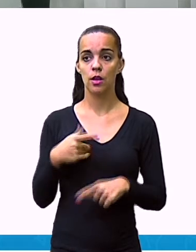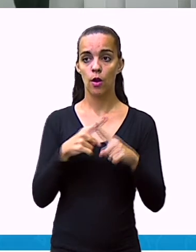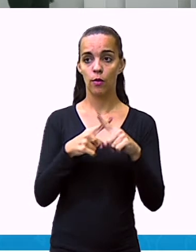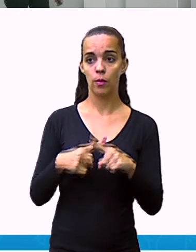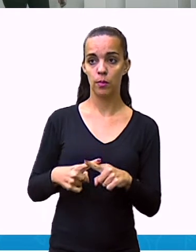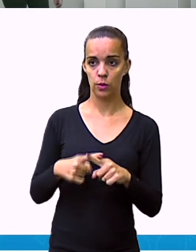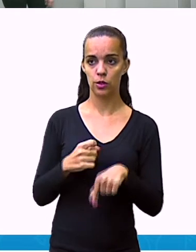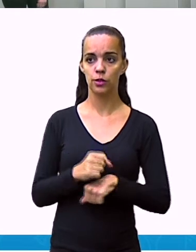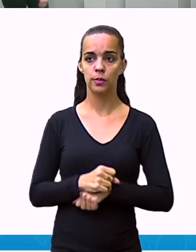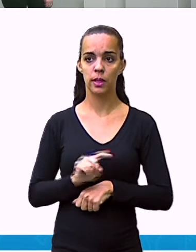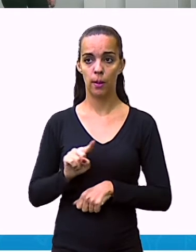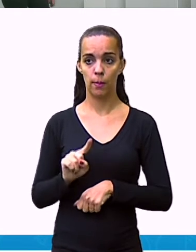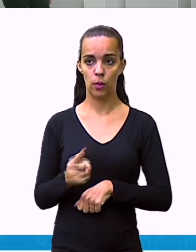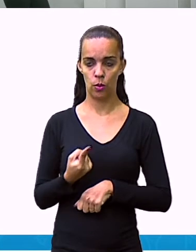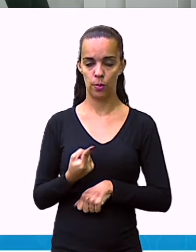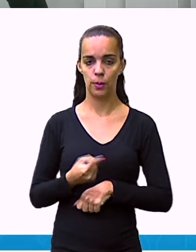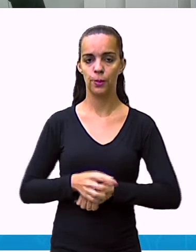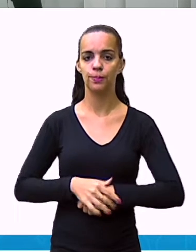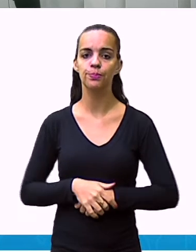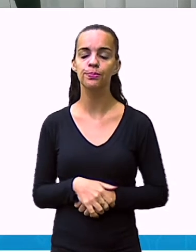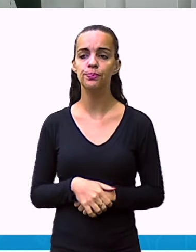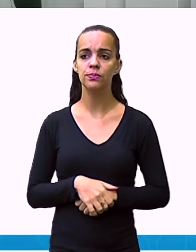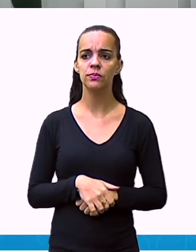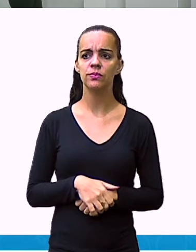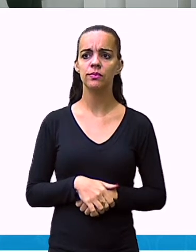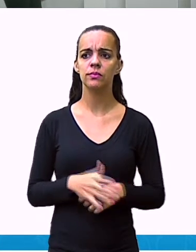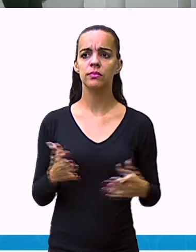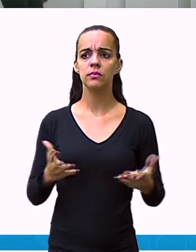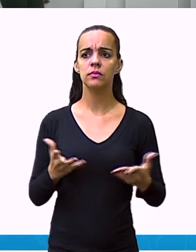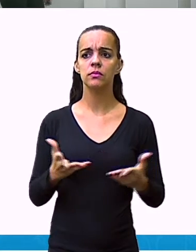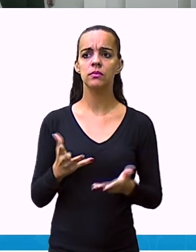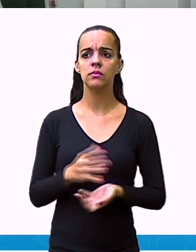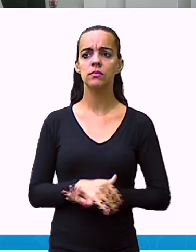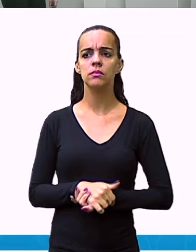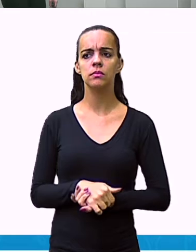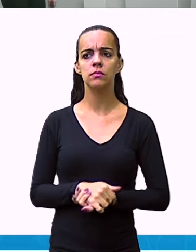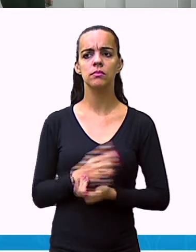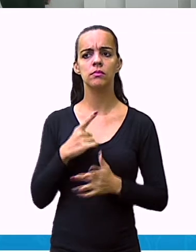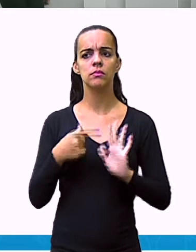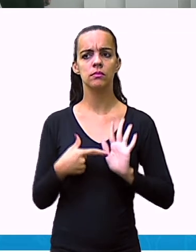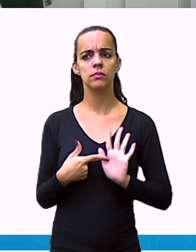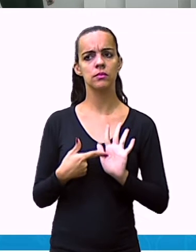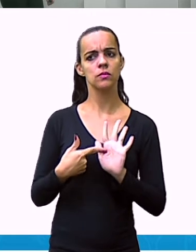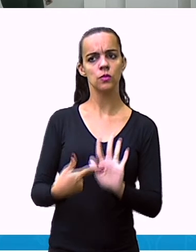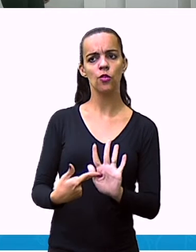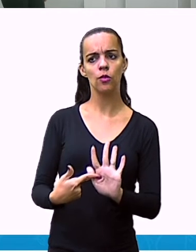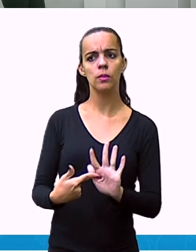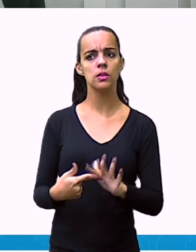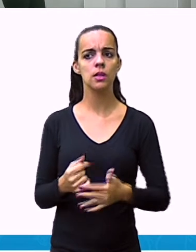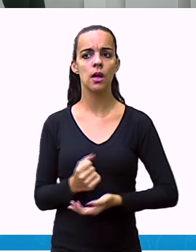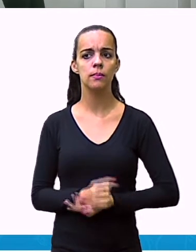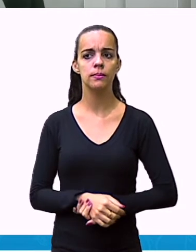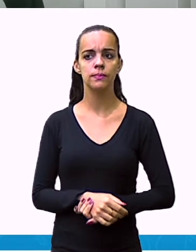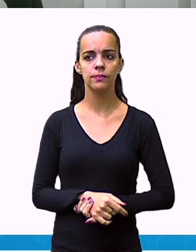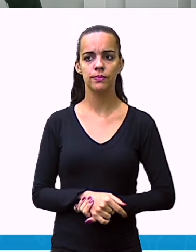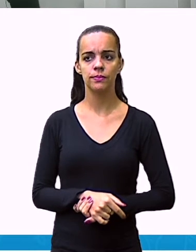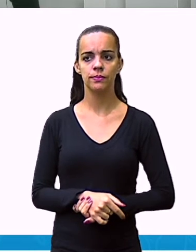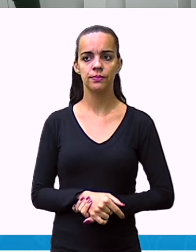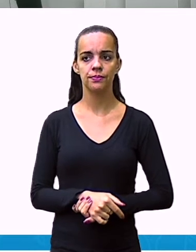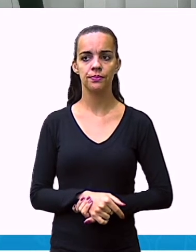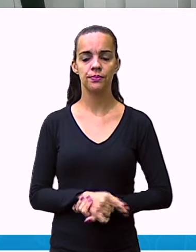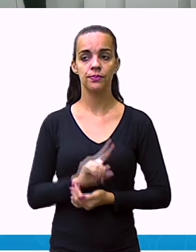por mil 2,2 por mil agora eu vou mostrar dessa forma e depois eu vou mostrar